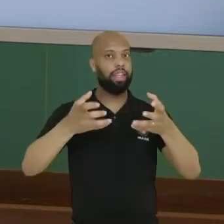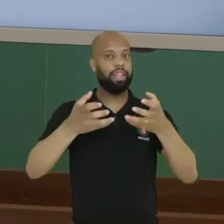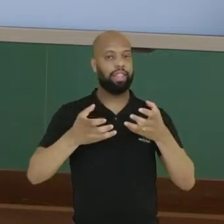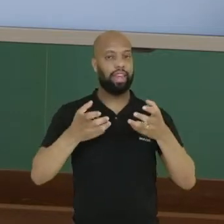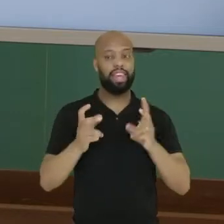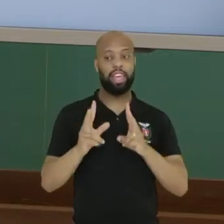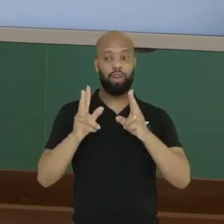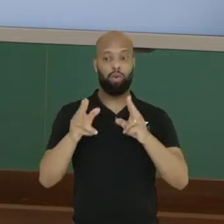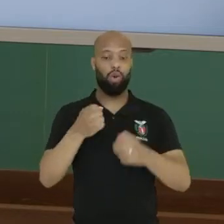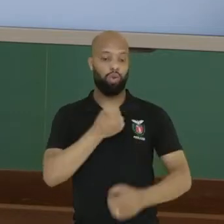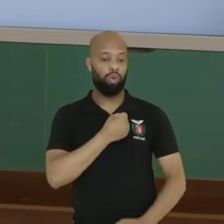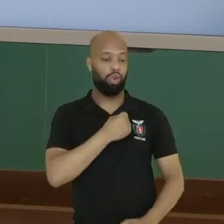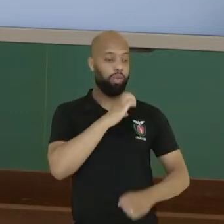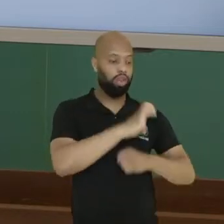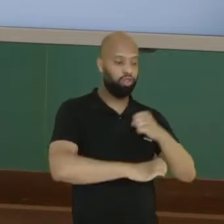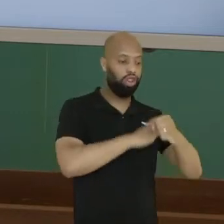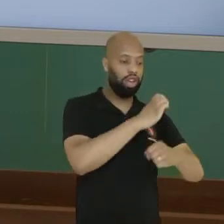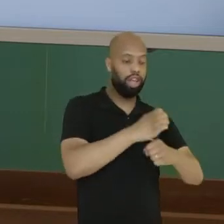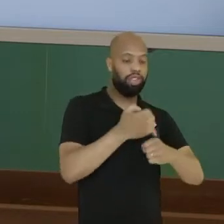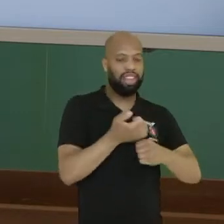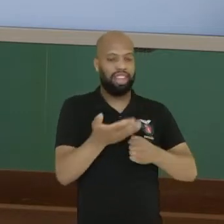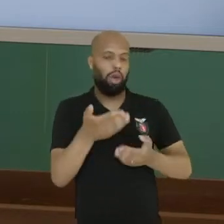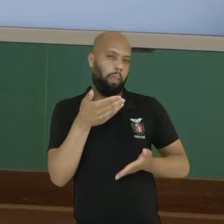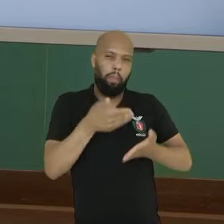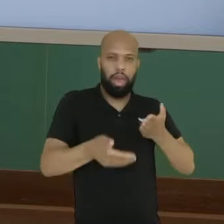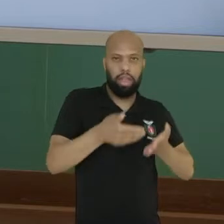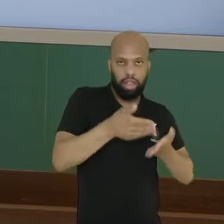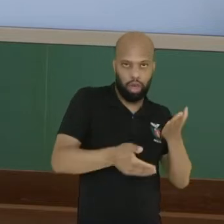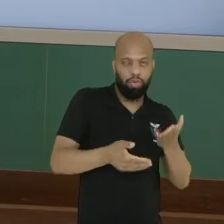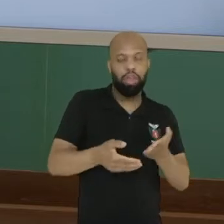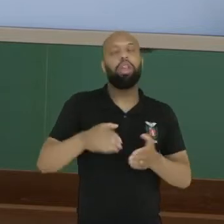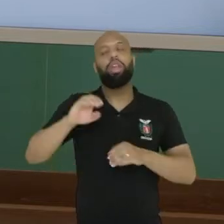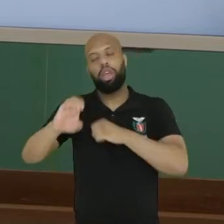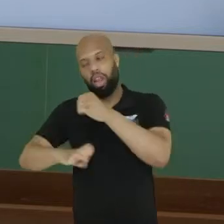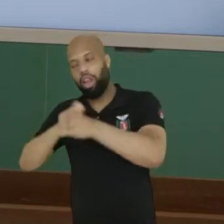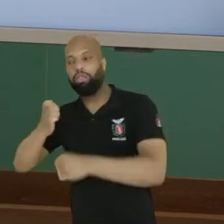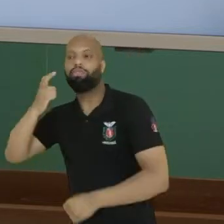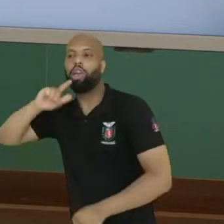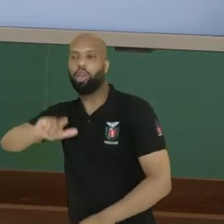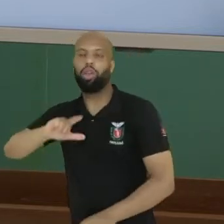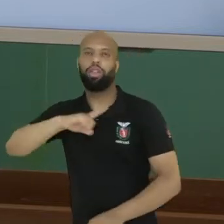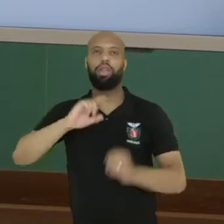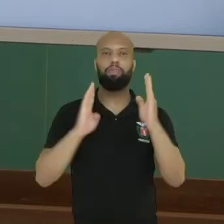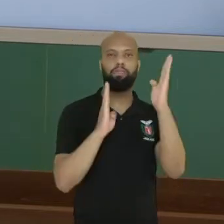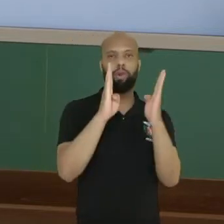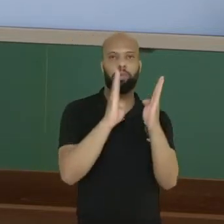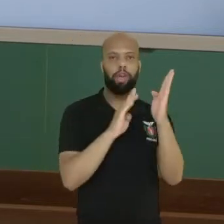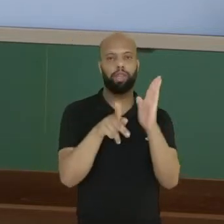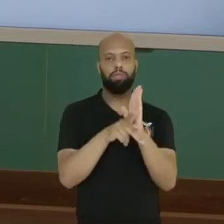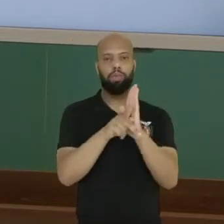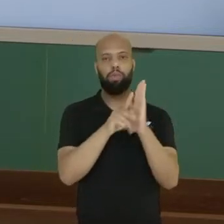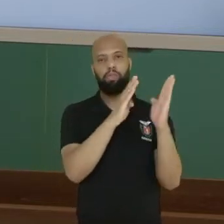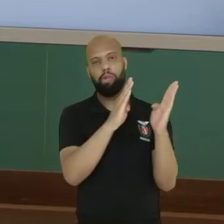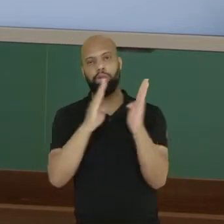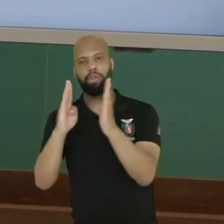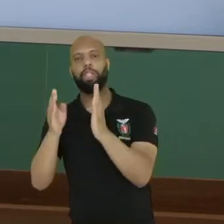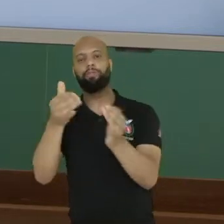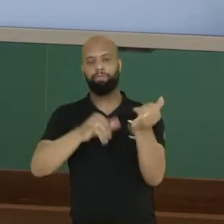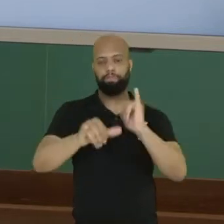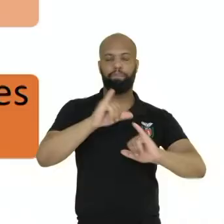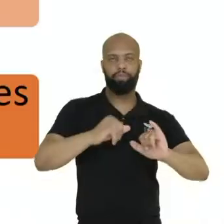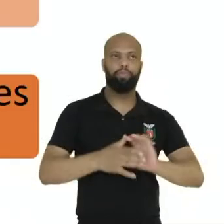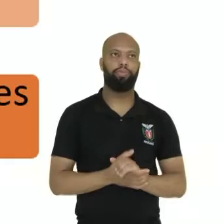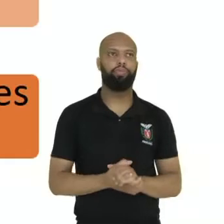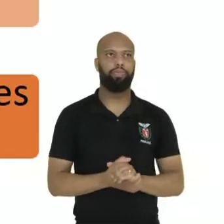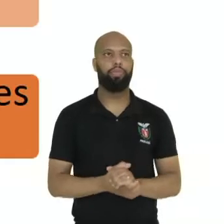entre o número de elétrons transferidos, ou seja, elétrons perdidos e ganhos durante um processo químico.